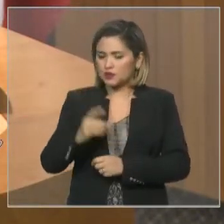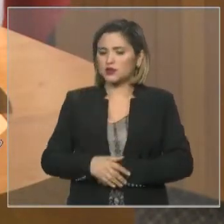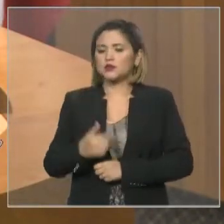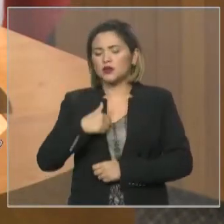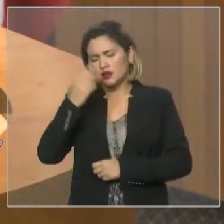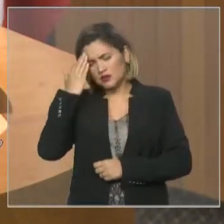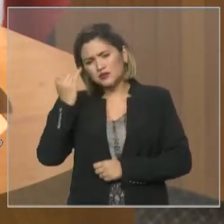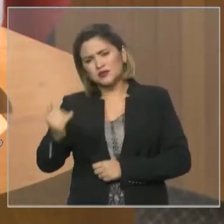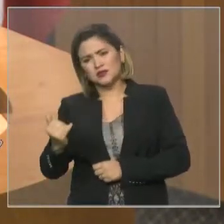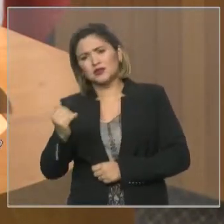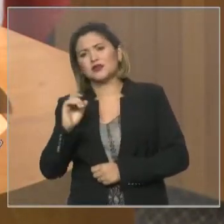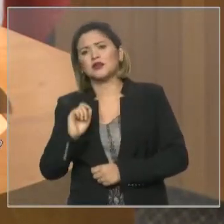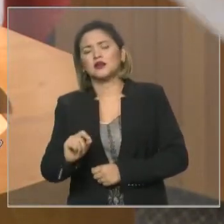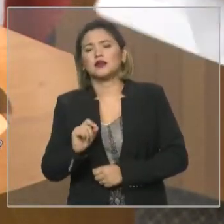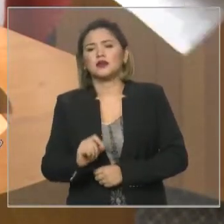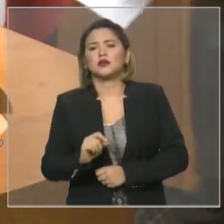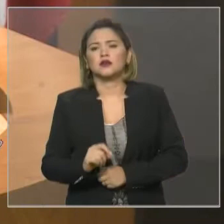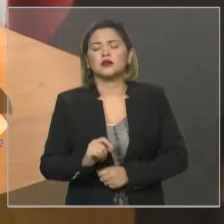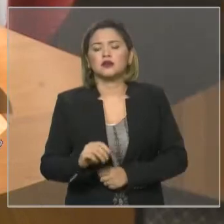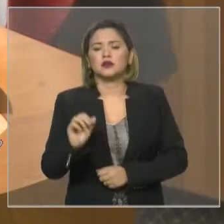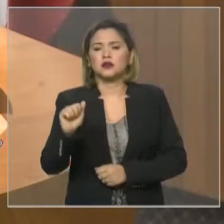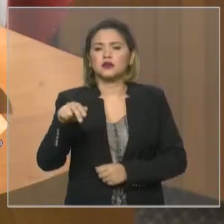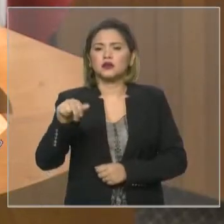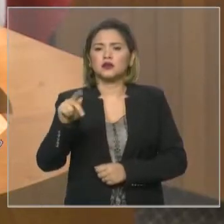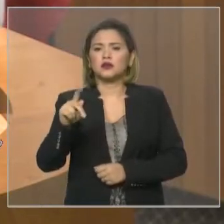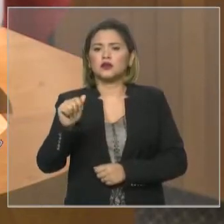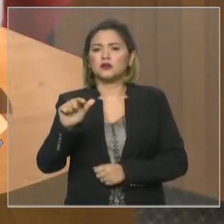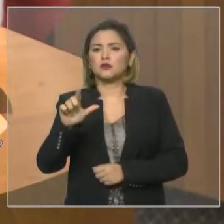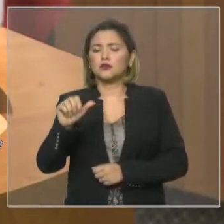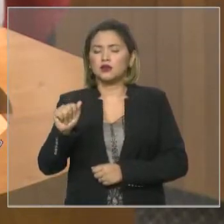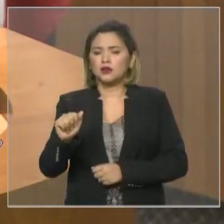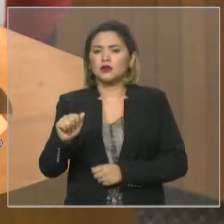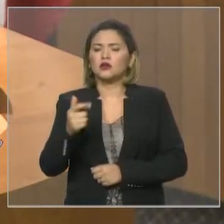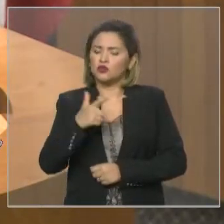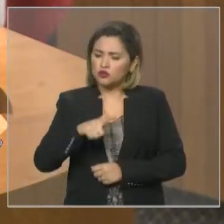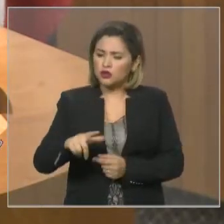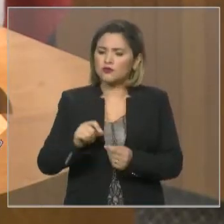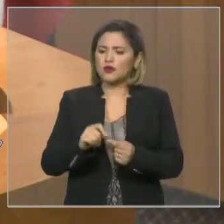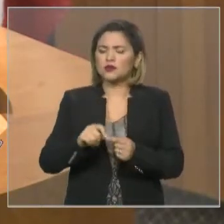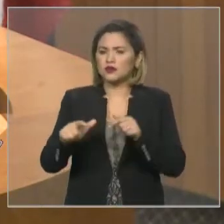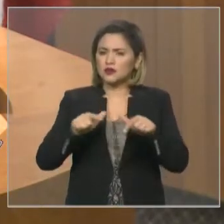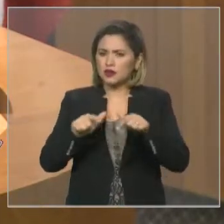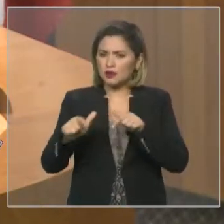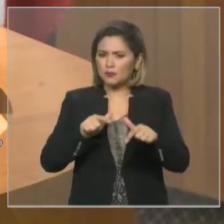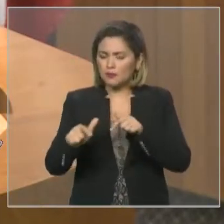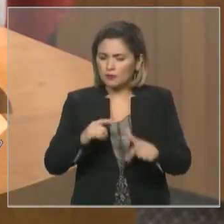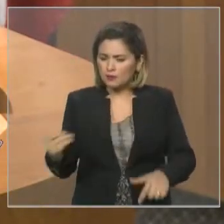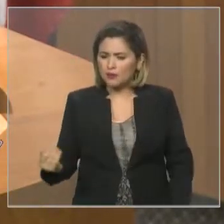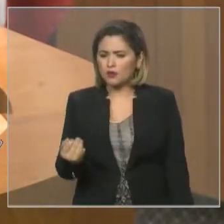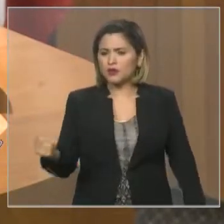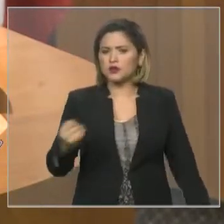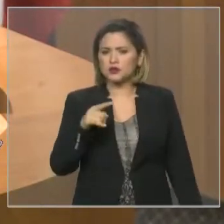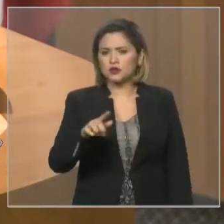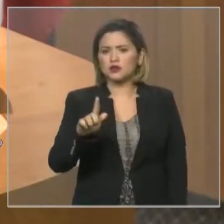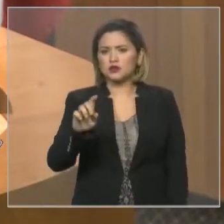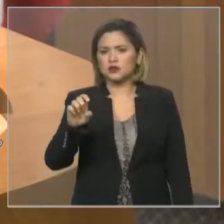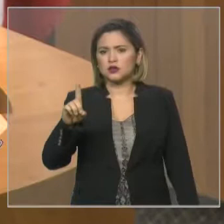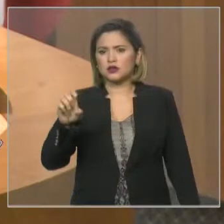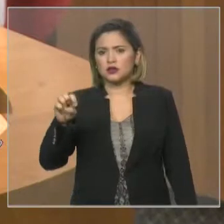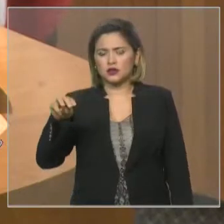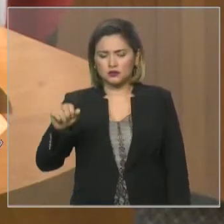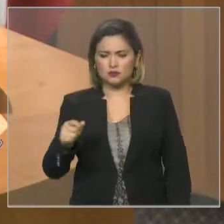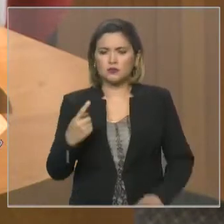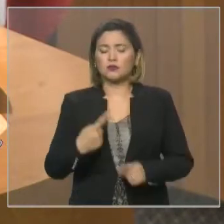dúvidas que a doutora Ana Paula irá continuar fazendo um belo trabalho à frente da GDEMA, porque ela tem